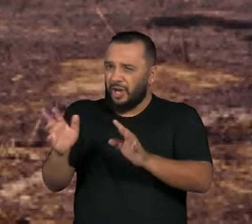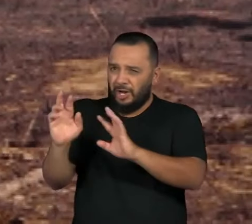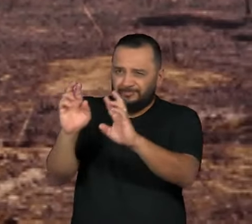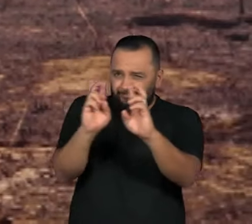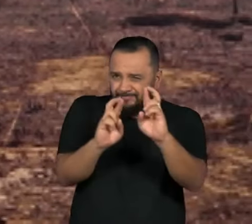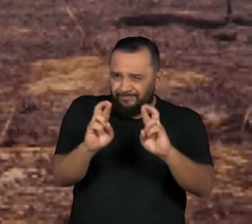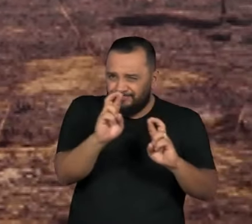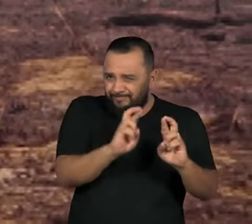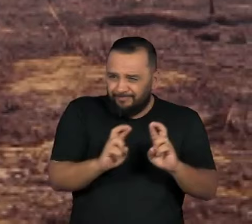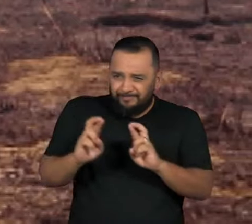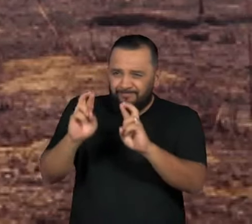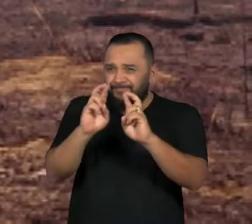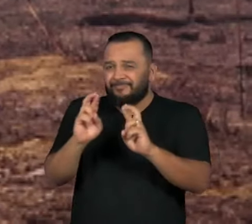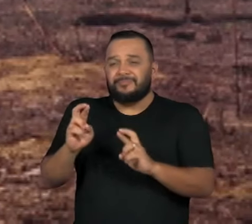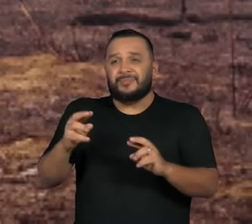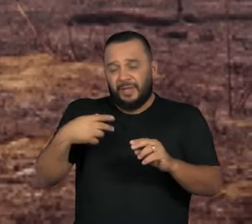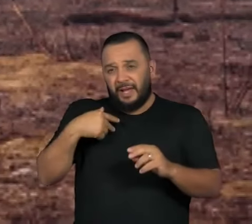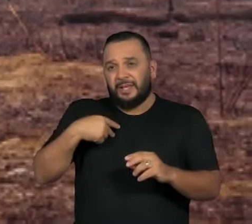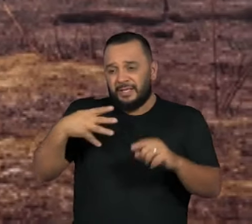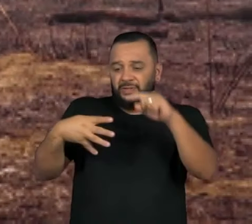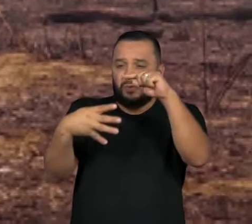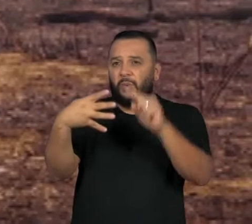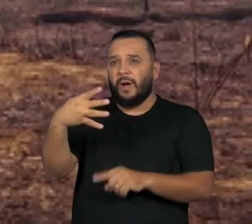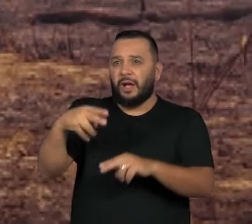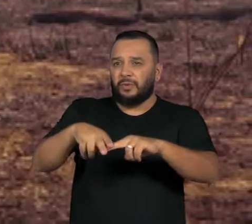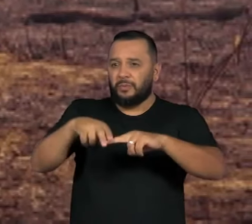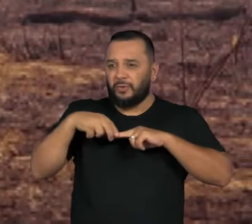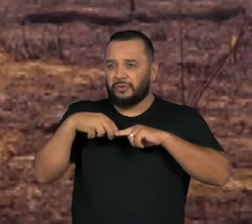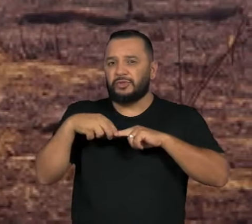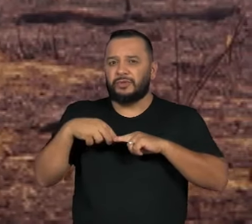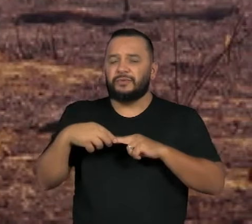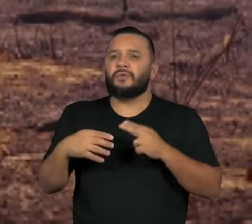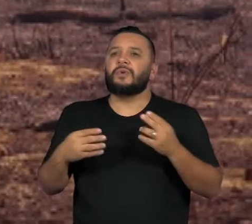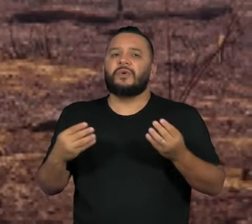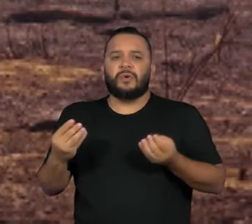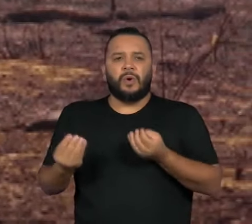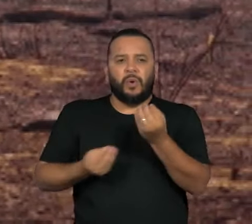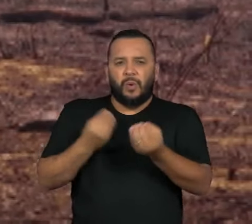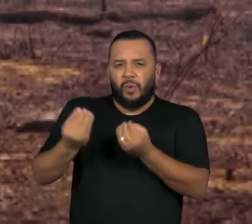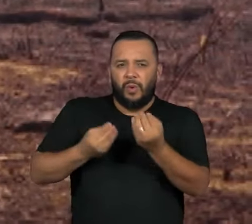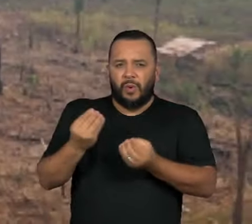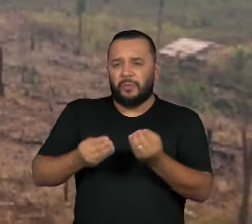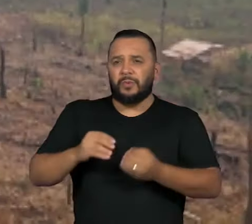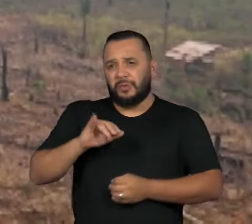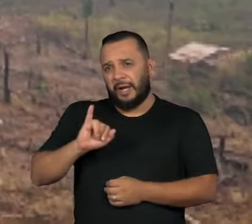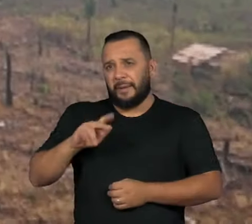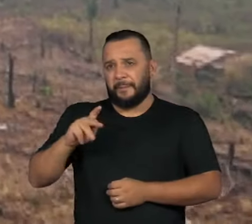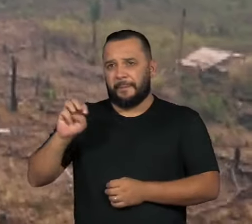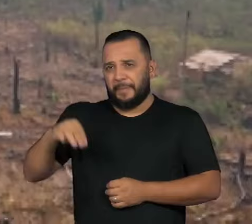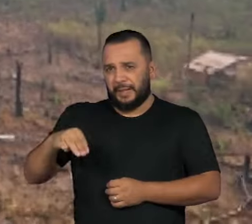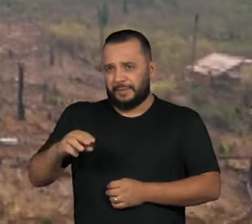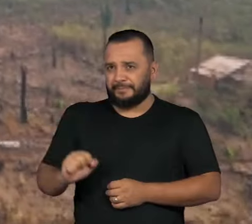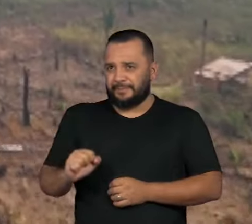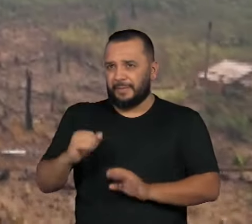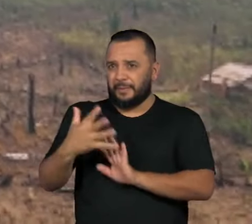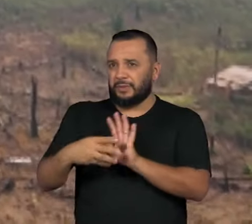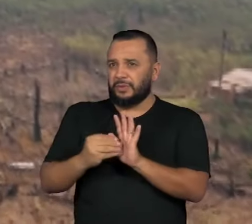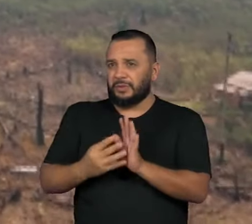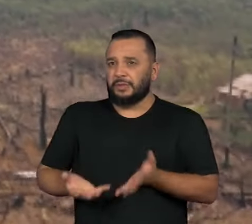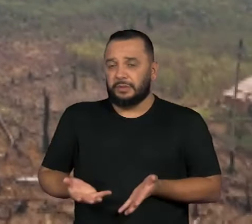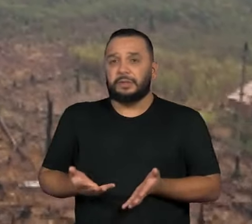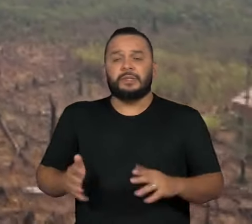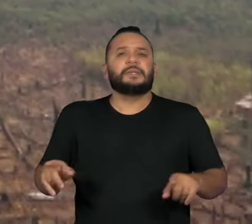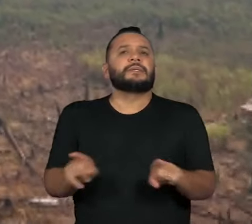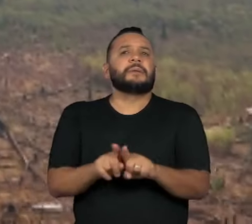e tentou unir de uma forma como é que a extensão, a intensidade, a